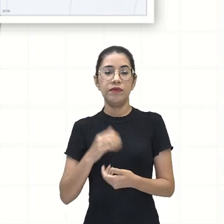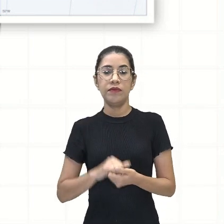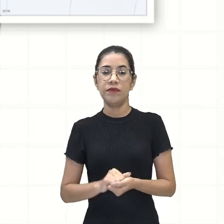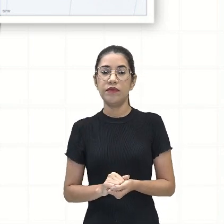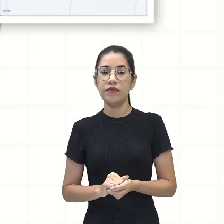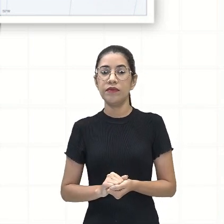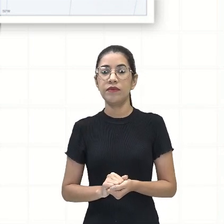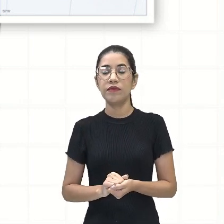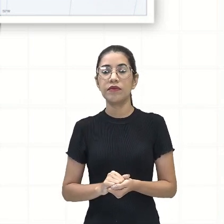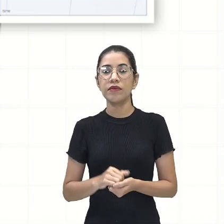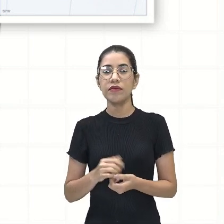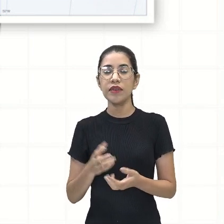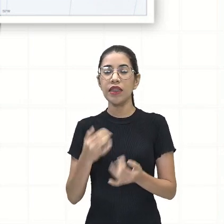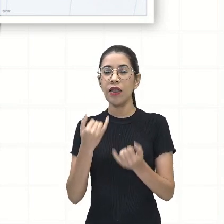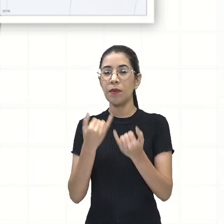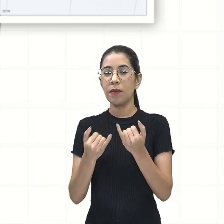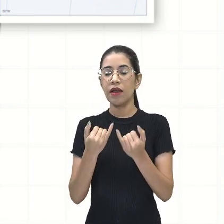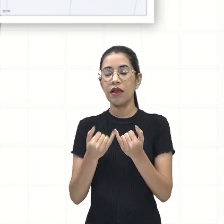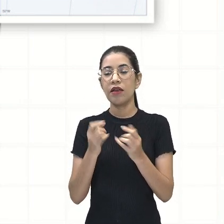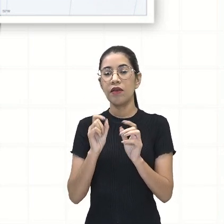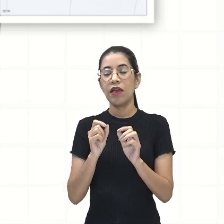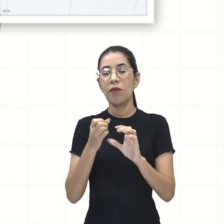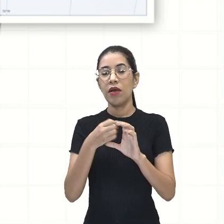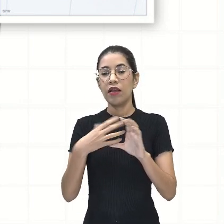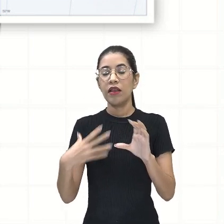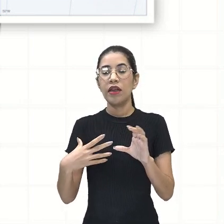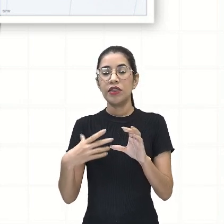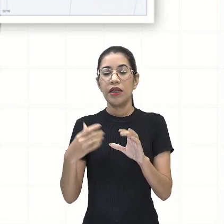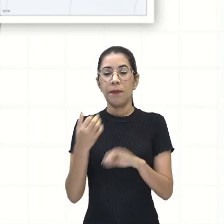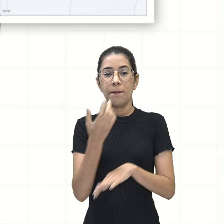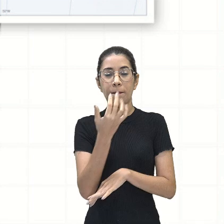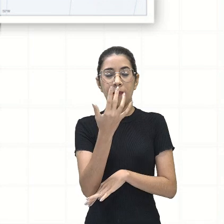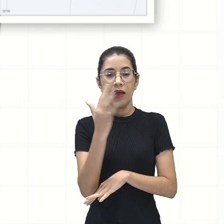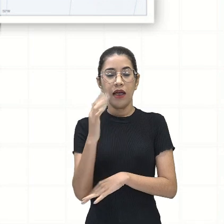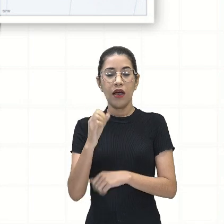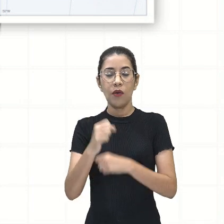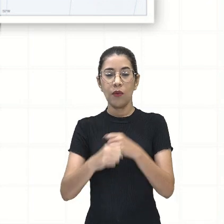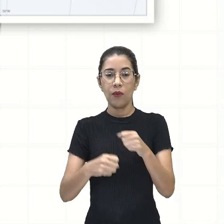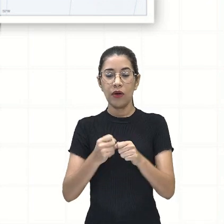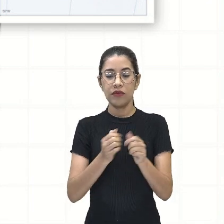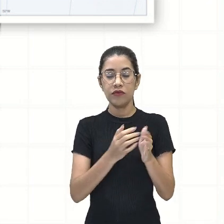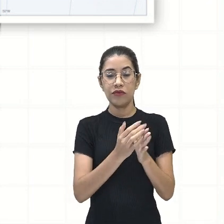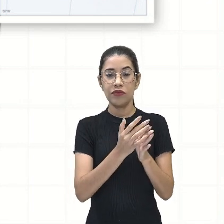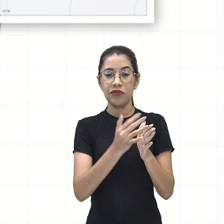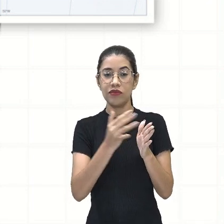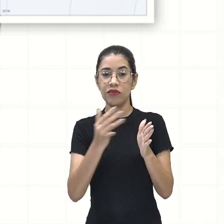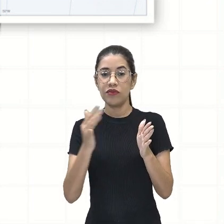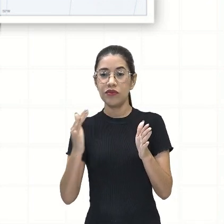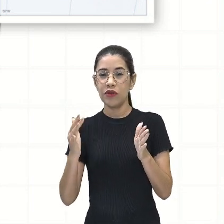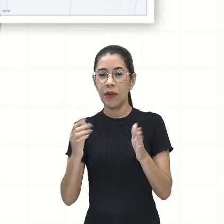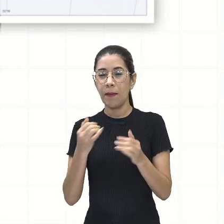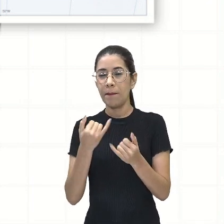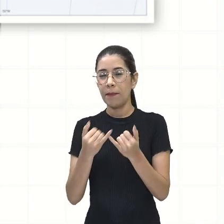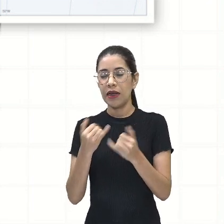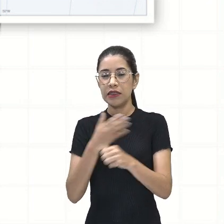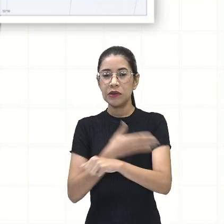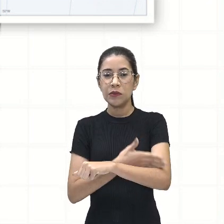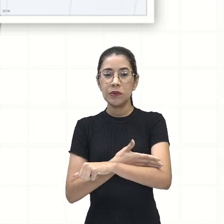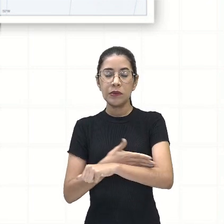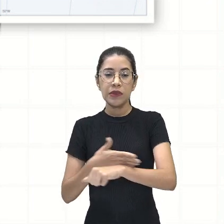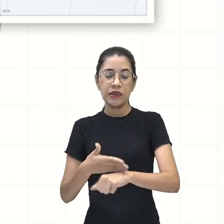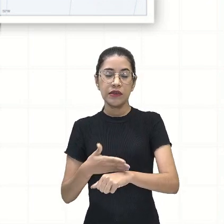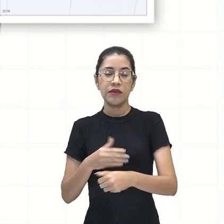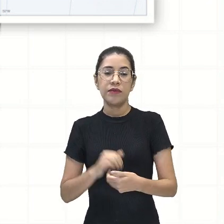devido a esse aspecto, né, em que ela fica na maior parte do ano com esse aspecto embranquiçado. Então,